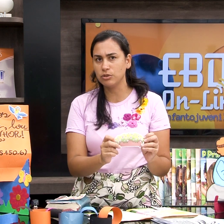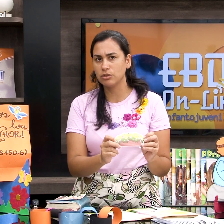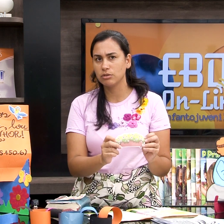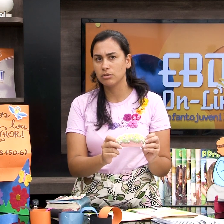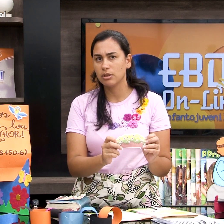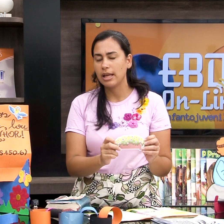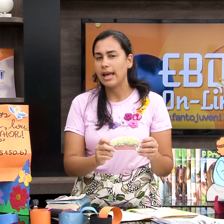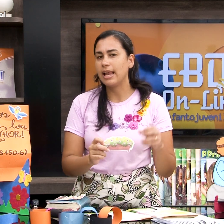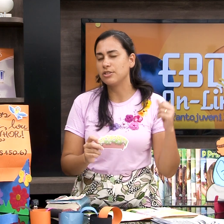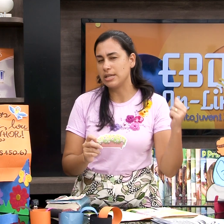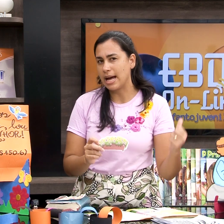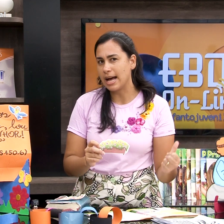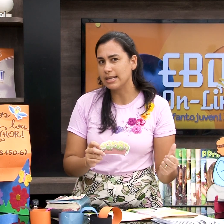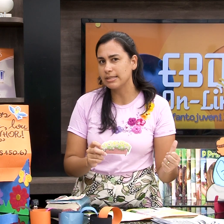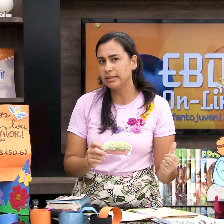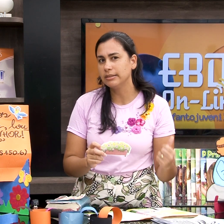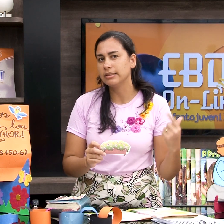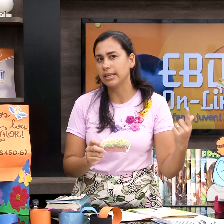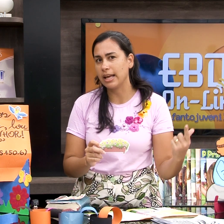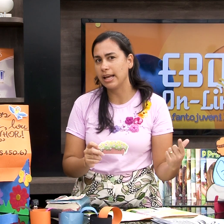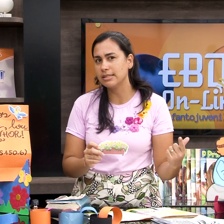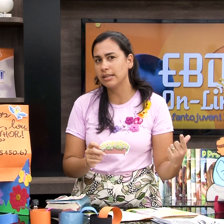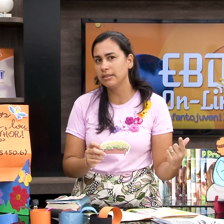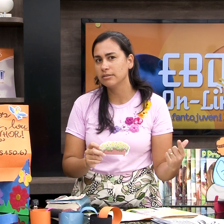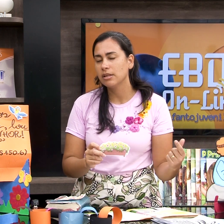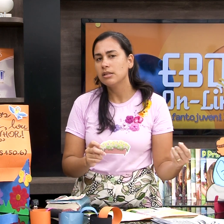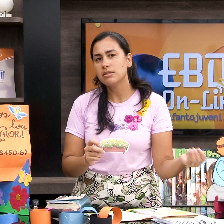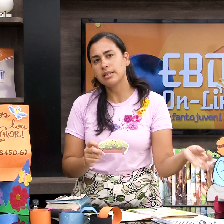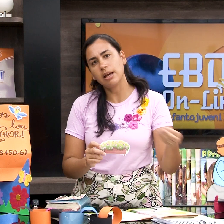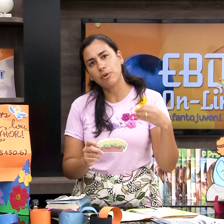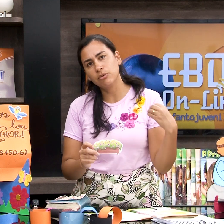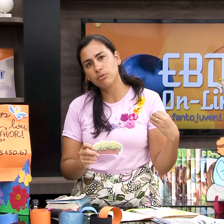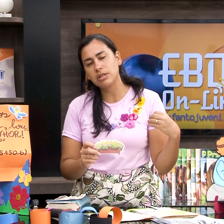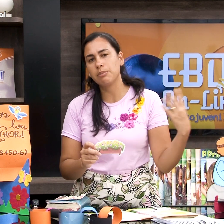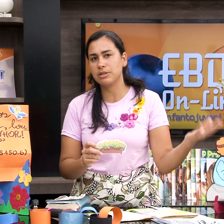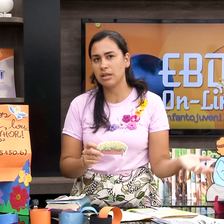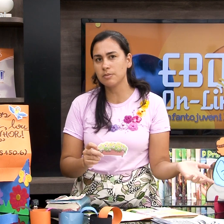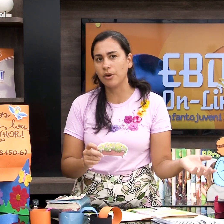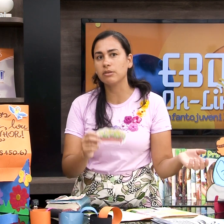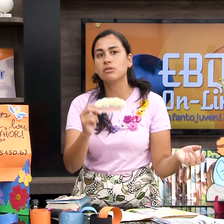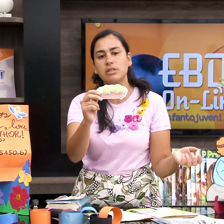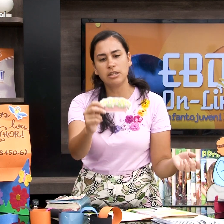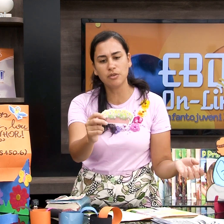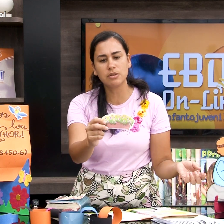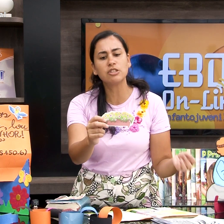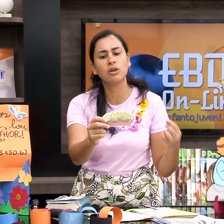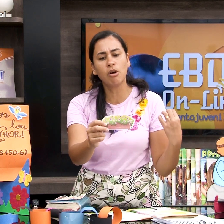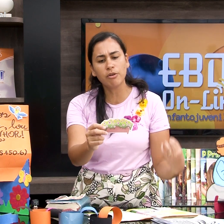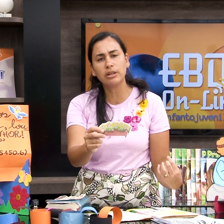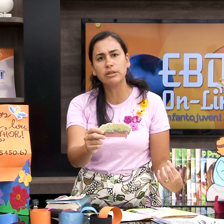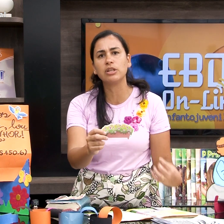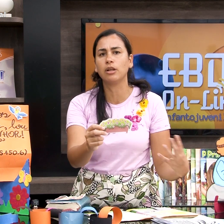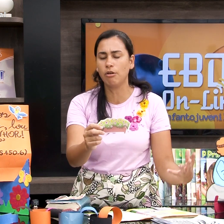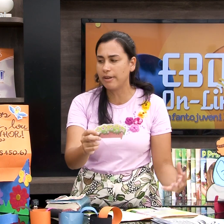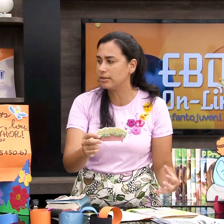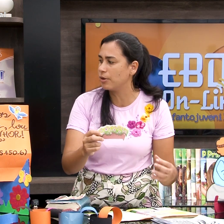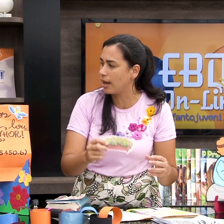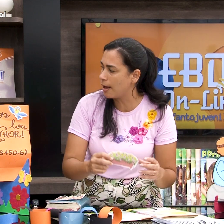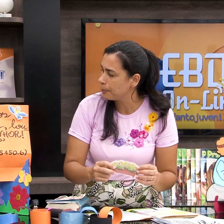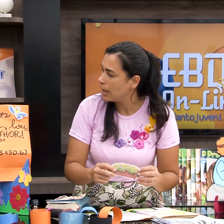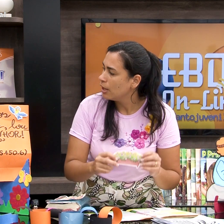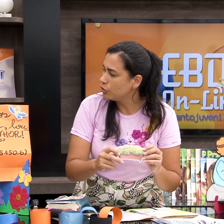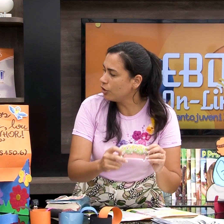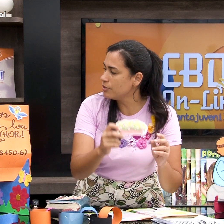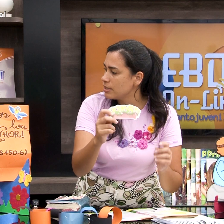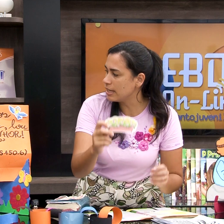seres vivos. Elas nascem, crescem, se reproduzem, depois elas morrem. Então são seres vivos. Elas louvam a Deus, têm que louvar. Então